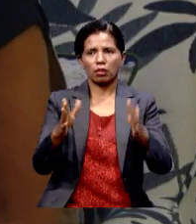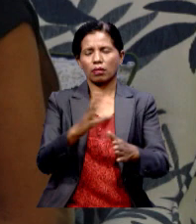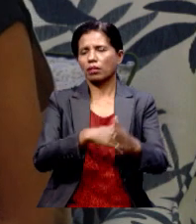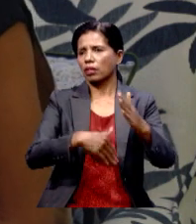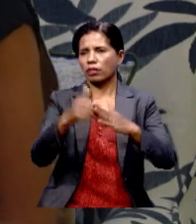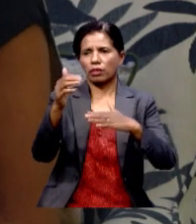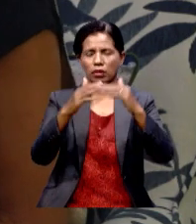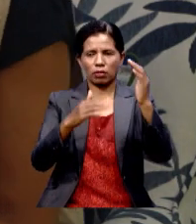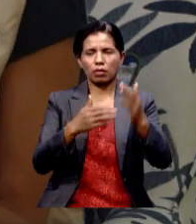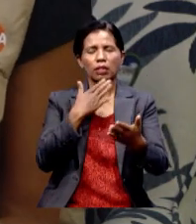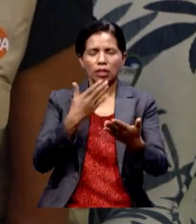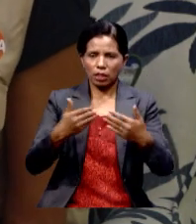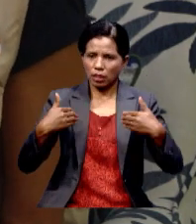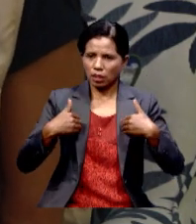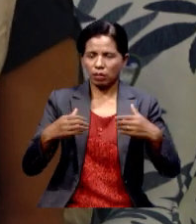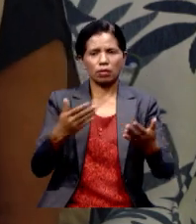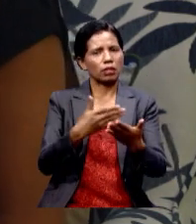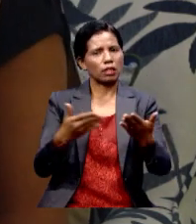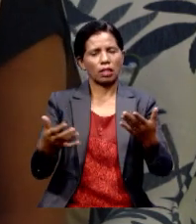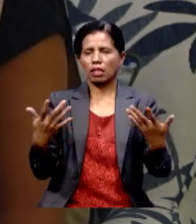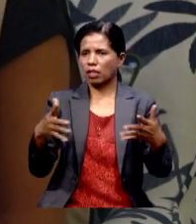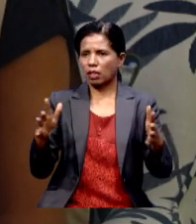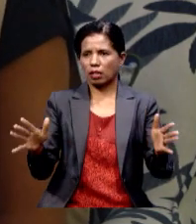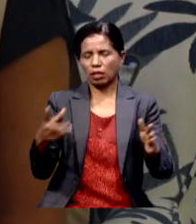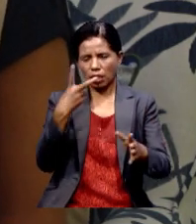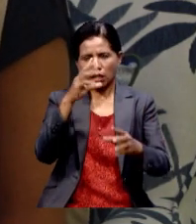infraestruturas dignas, de terem mais equipamento, de terem